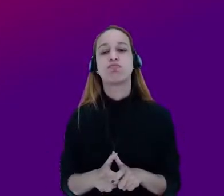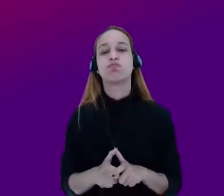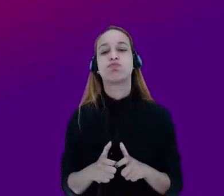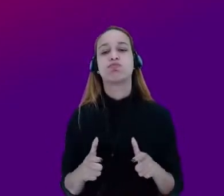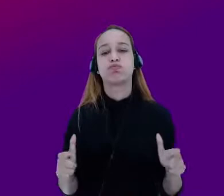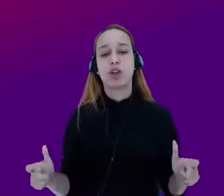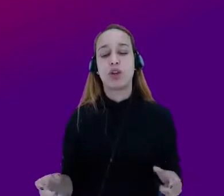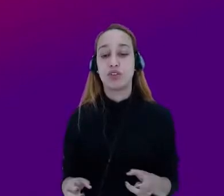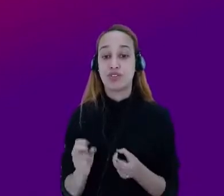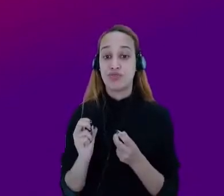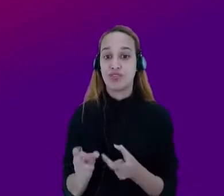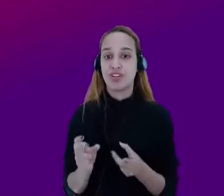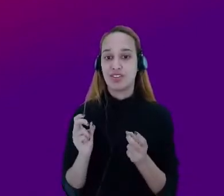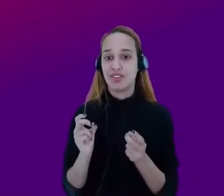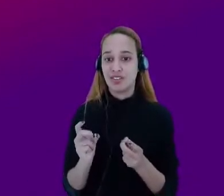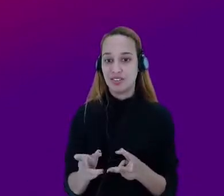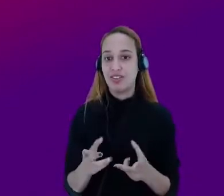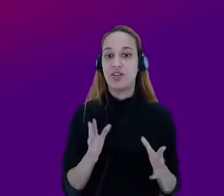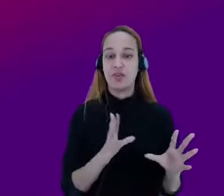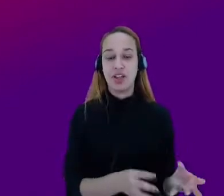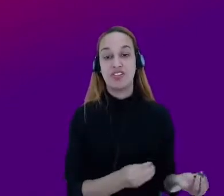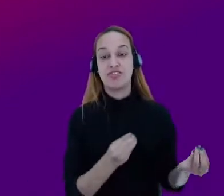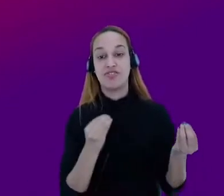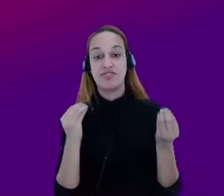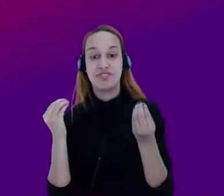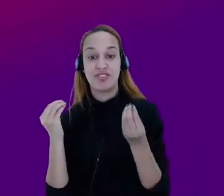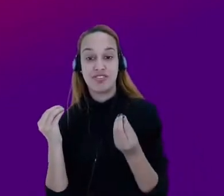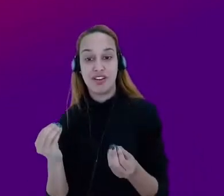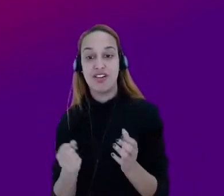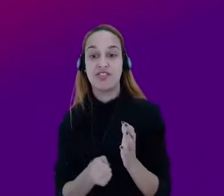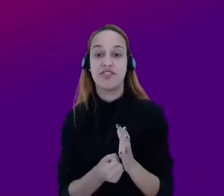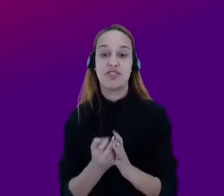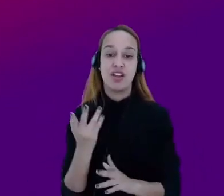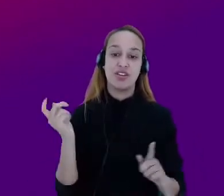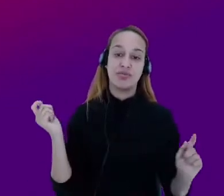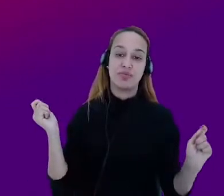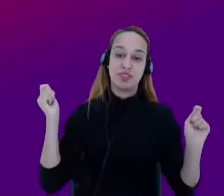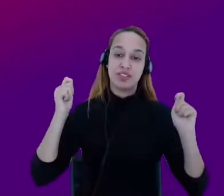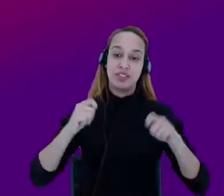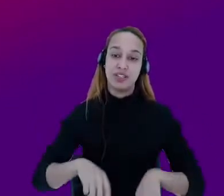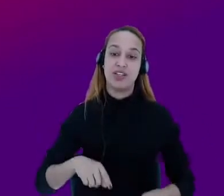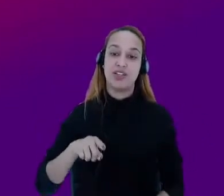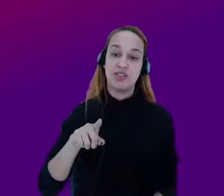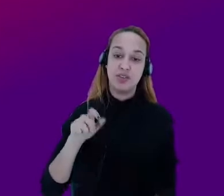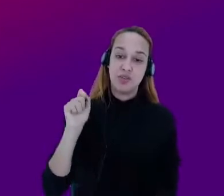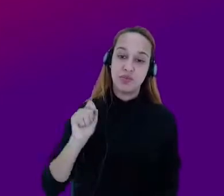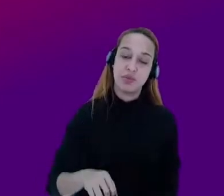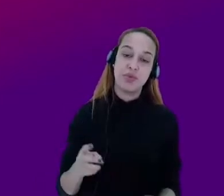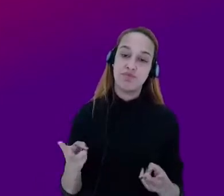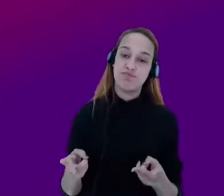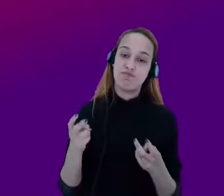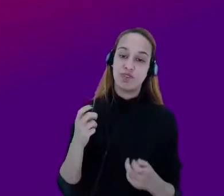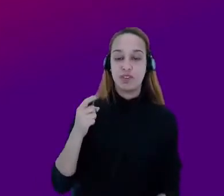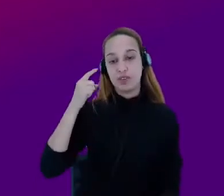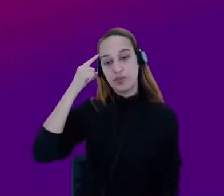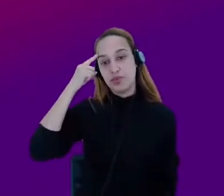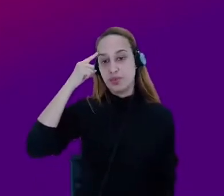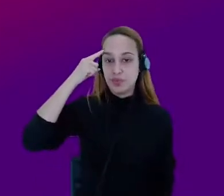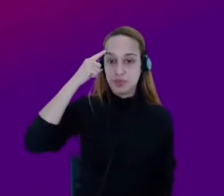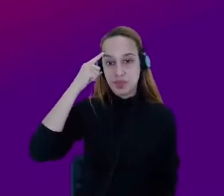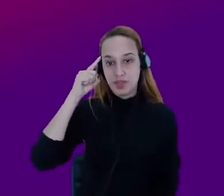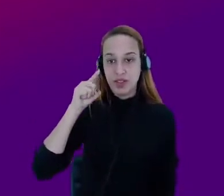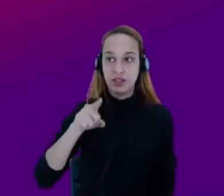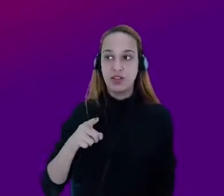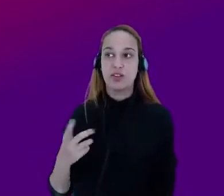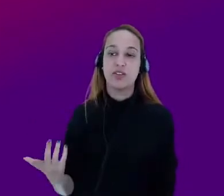seja, tivemos diversas possibilidades onde você pode olhar e pensar numa cobertura nova de seguros,